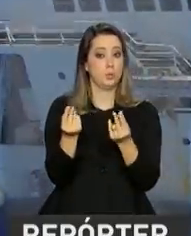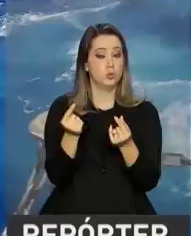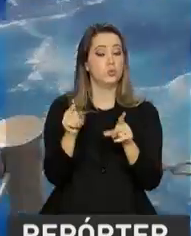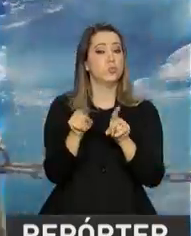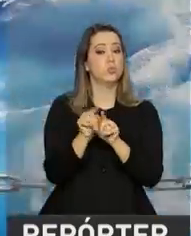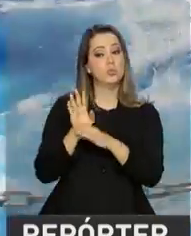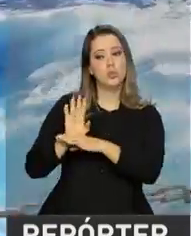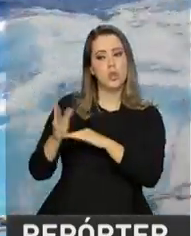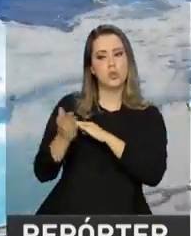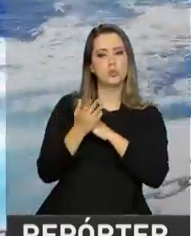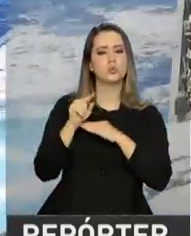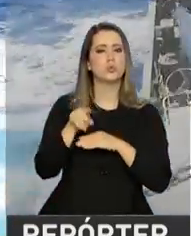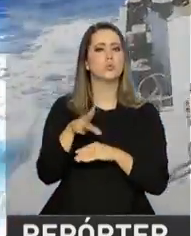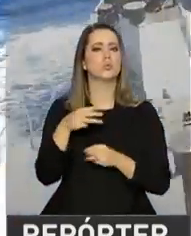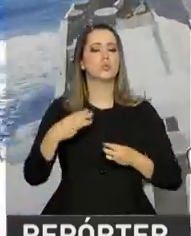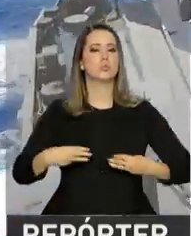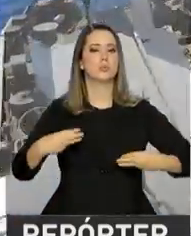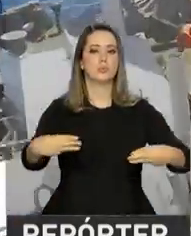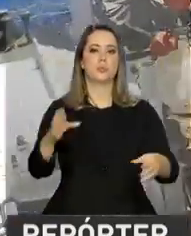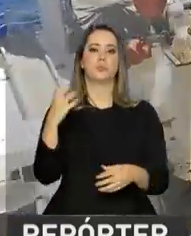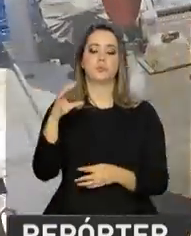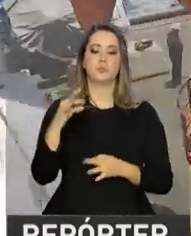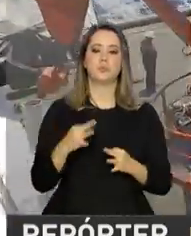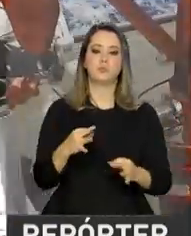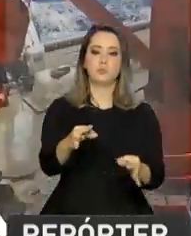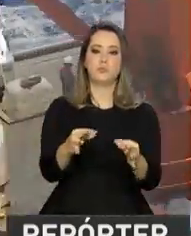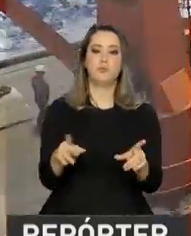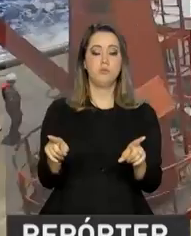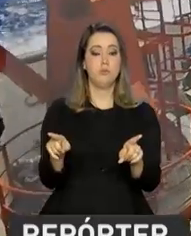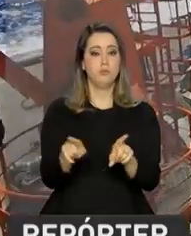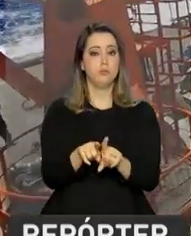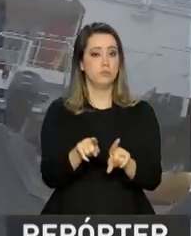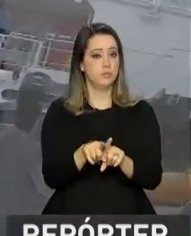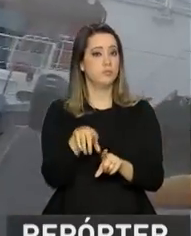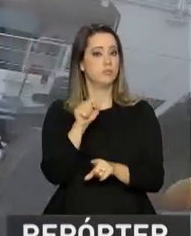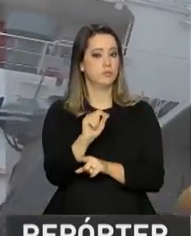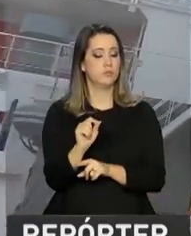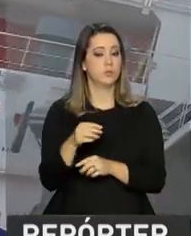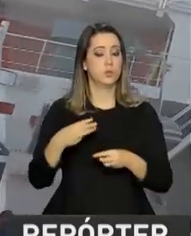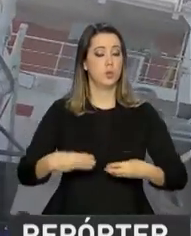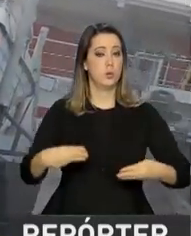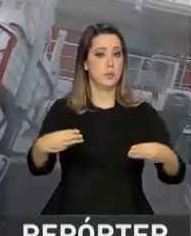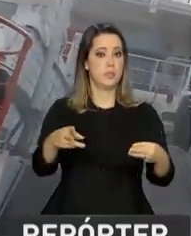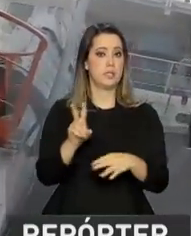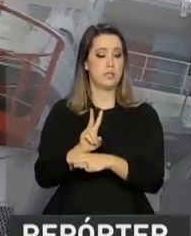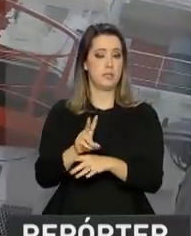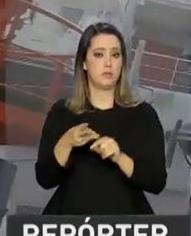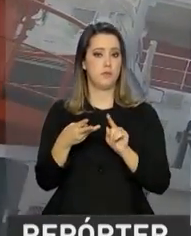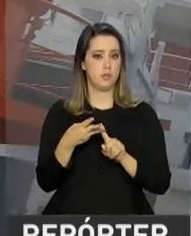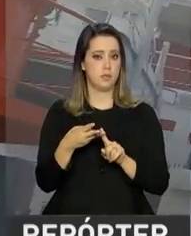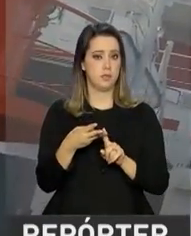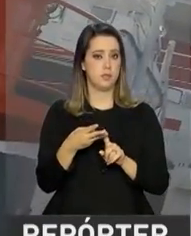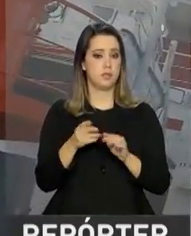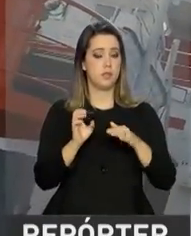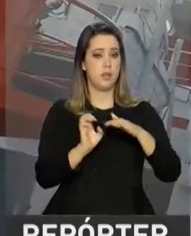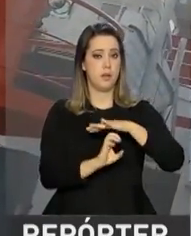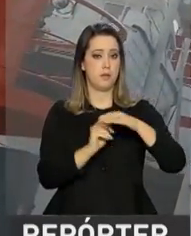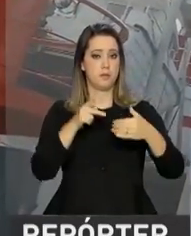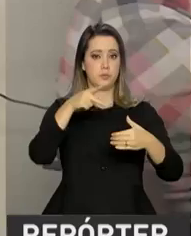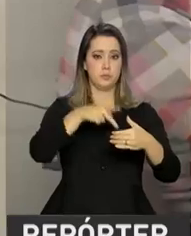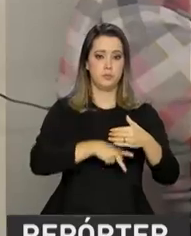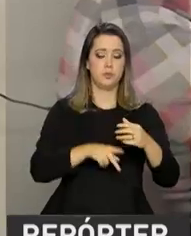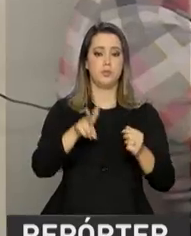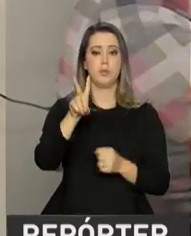cooperação entre o Ministério da Ciência, Tecnologia, Inovação e Comunicações, o Ministério da Defesa, a Petrobras e a